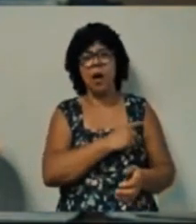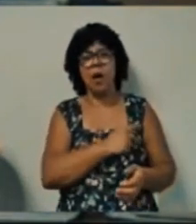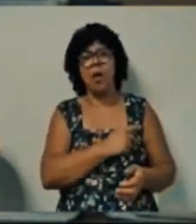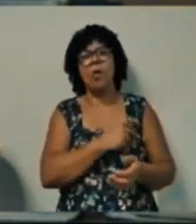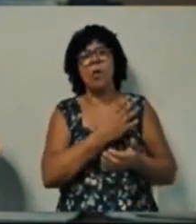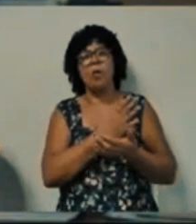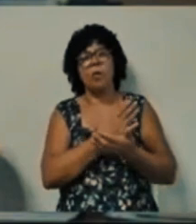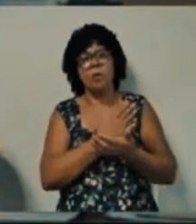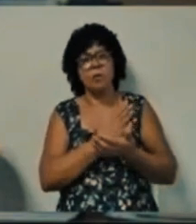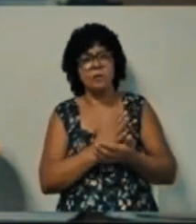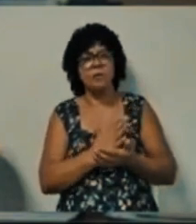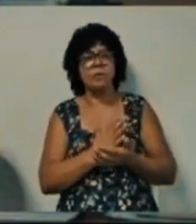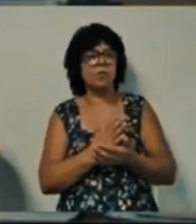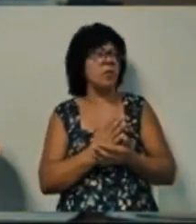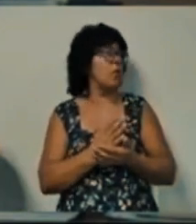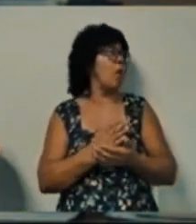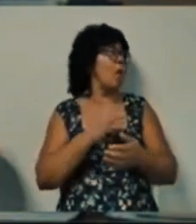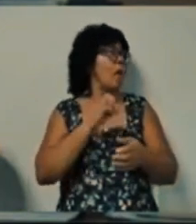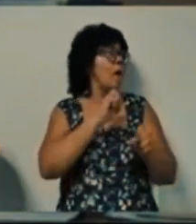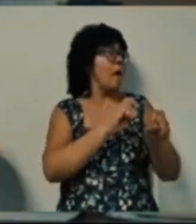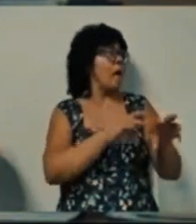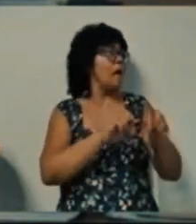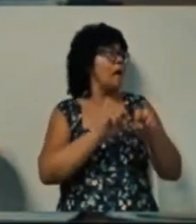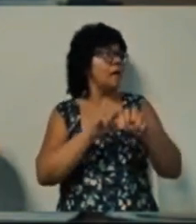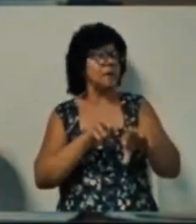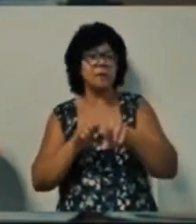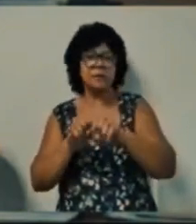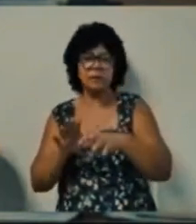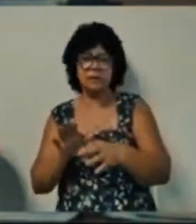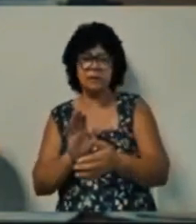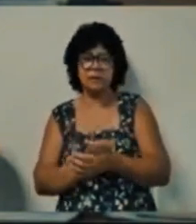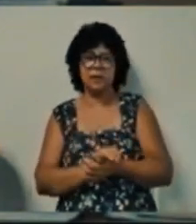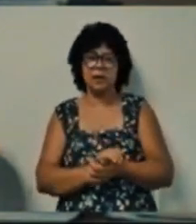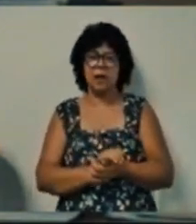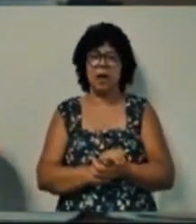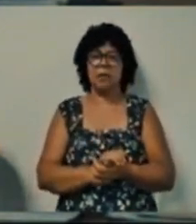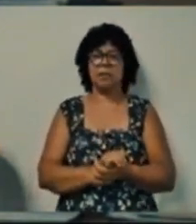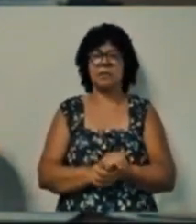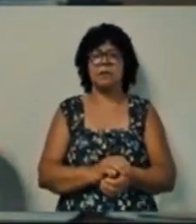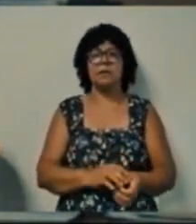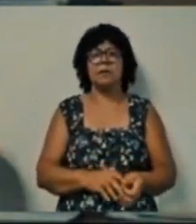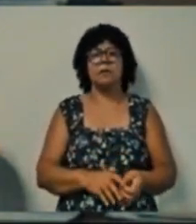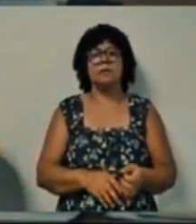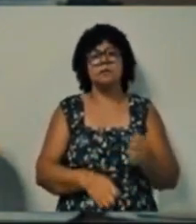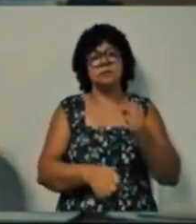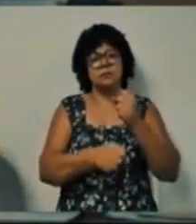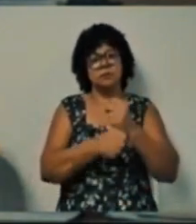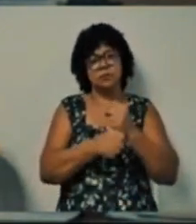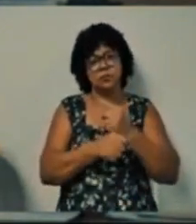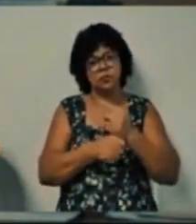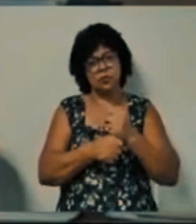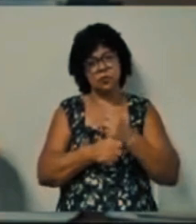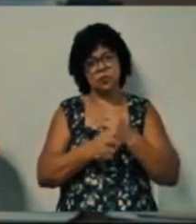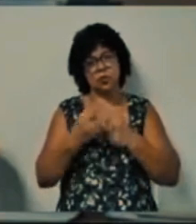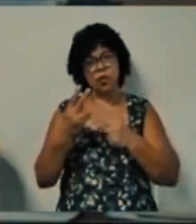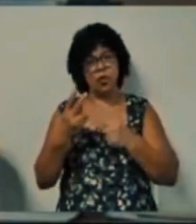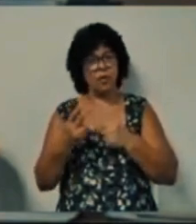Tirano. Paulo fez isso durante 2 anos, de modo